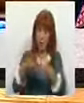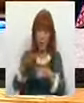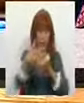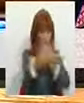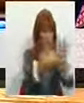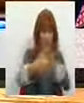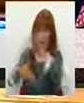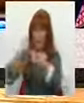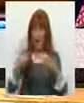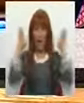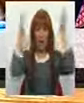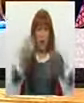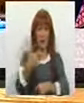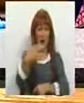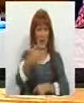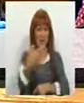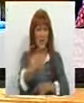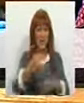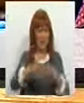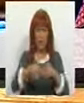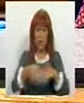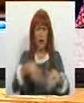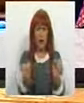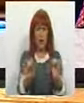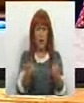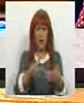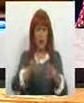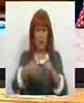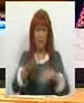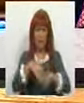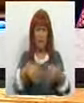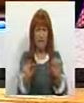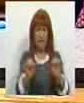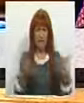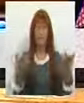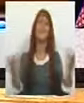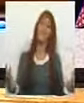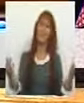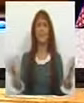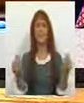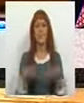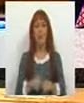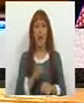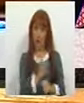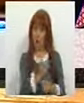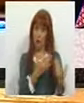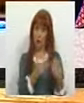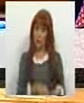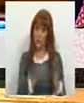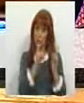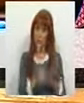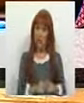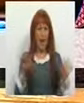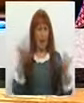zonas industriais à A7, não ficou com projetos feitos. Não ficou com projetos feitos. E isso, efetivamente, é da vossa responsabilidade.